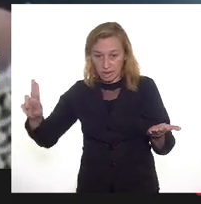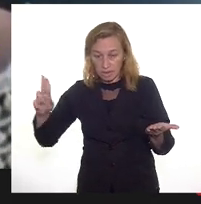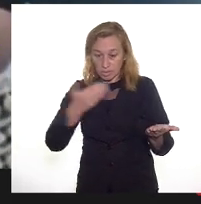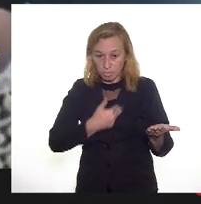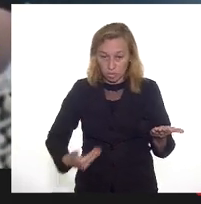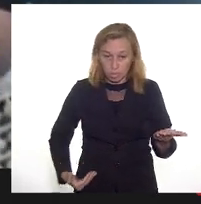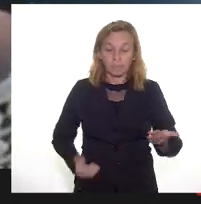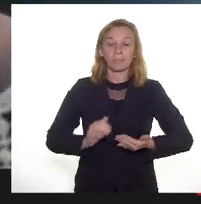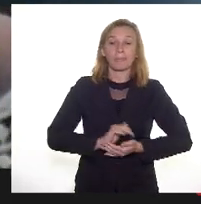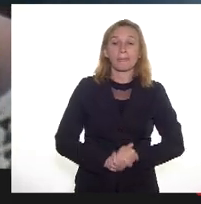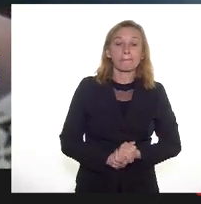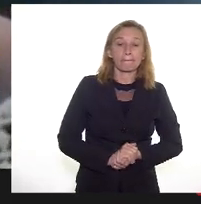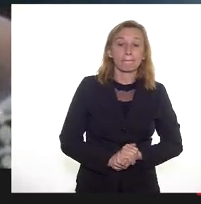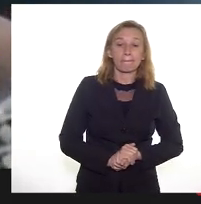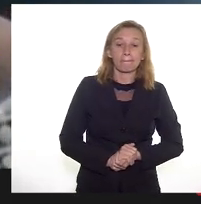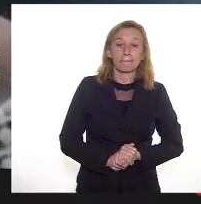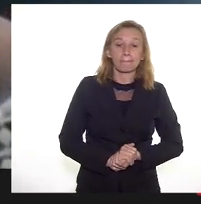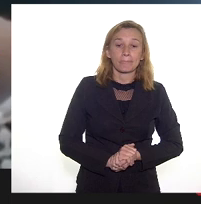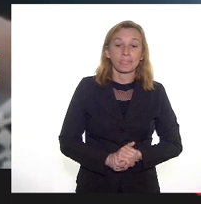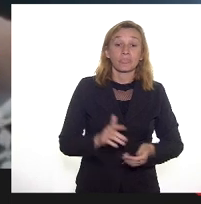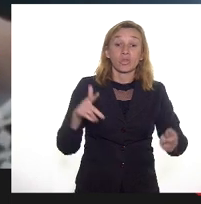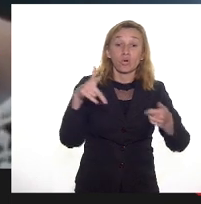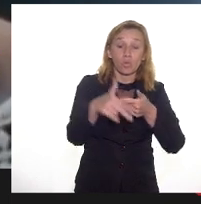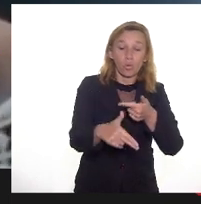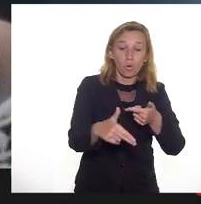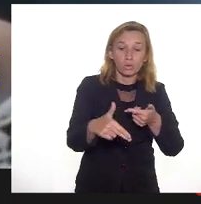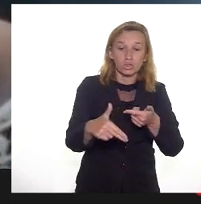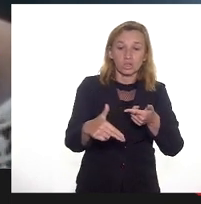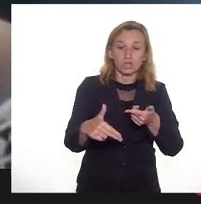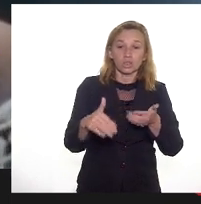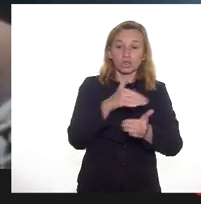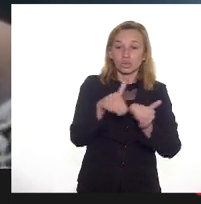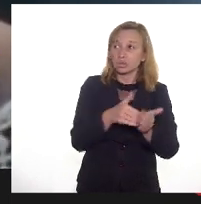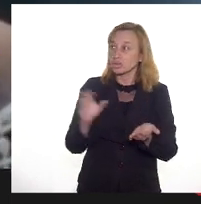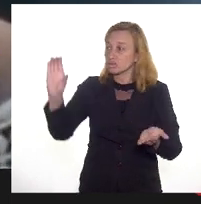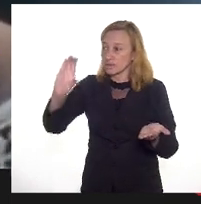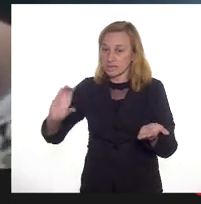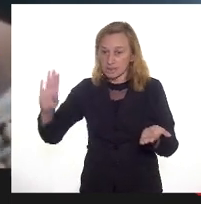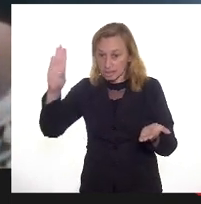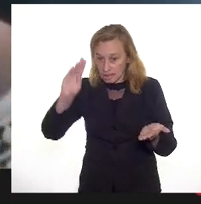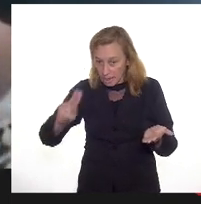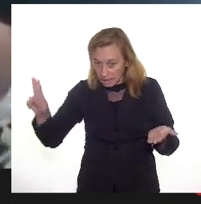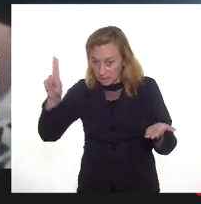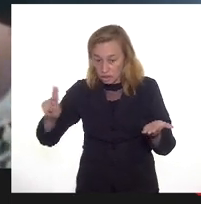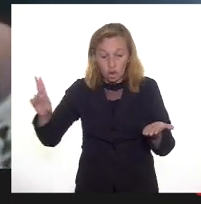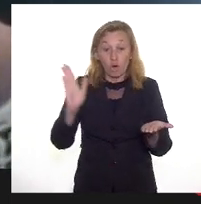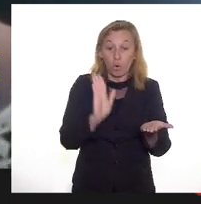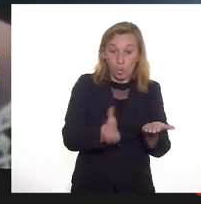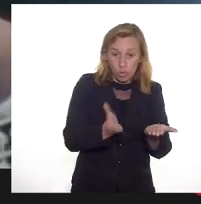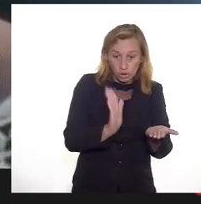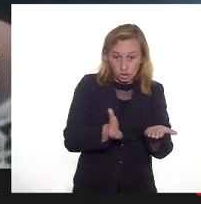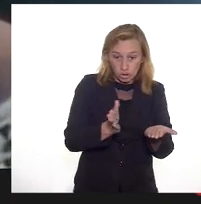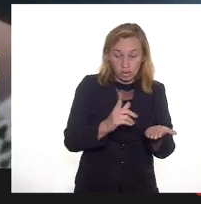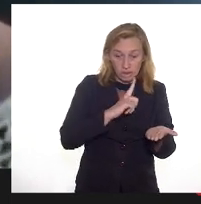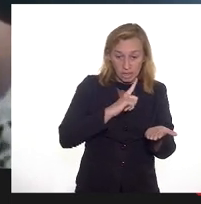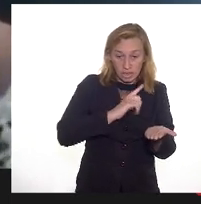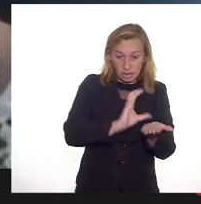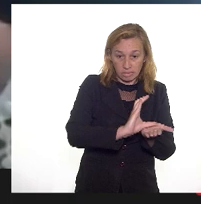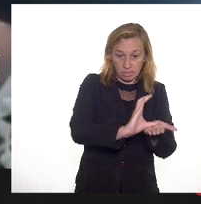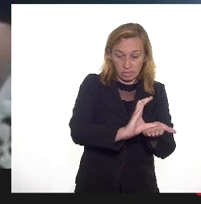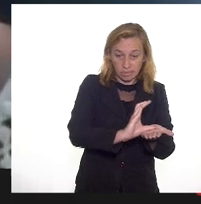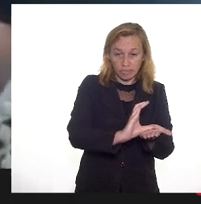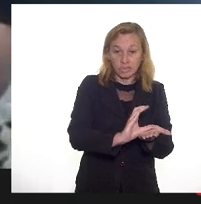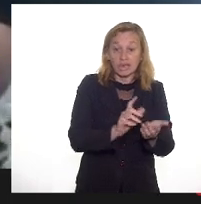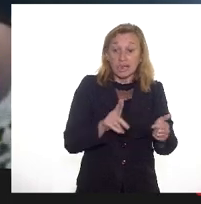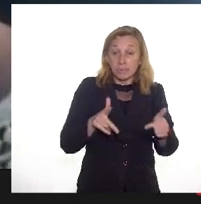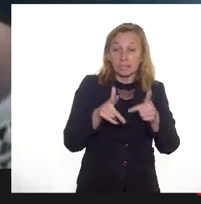E o corte que as universidades estão submetidas hoje e as agências de fomento tem impedido